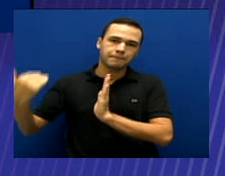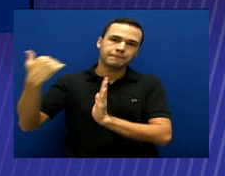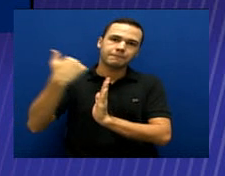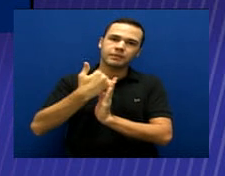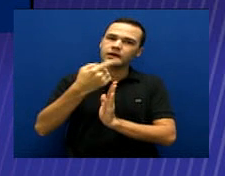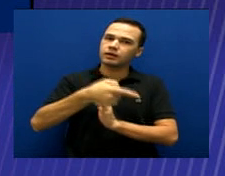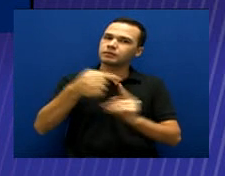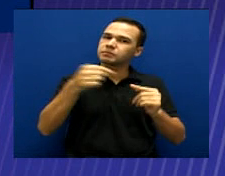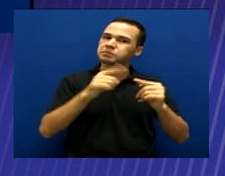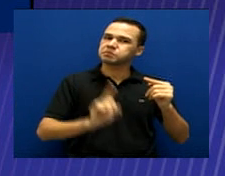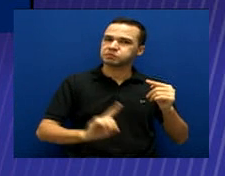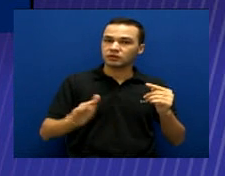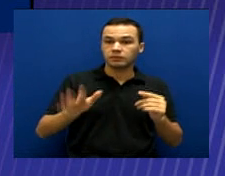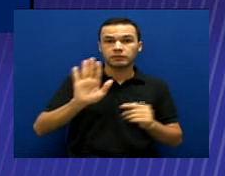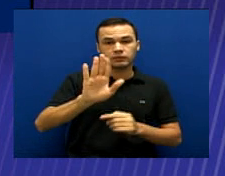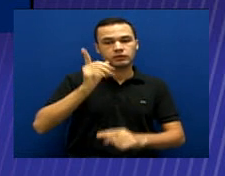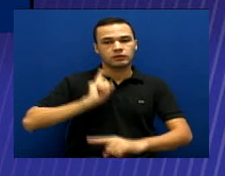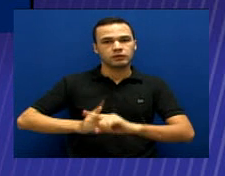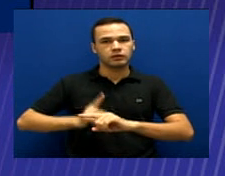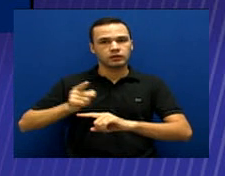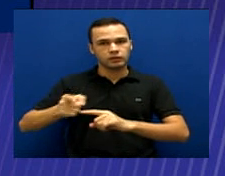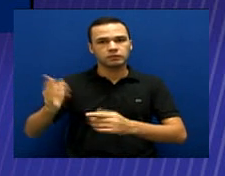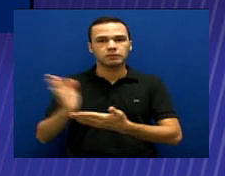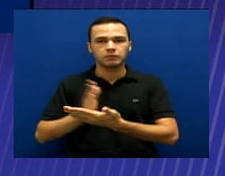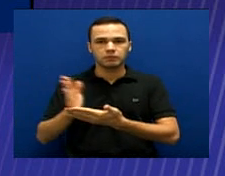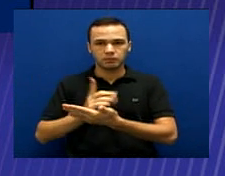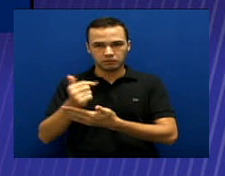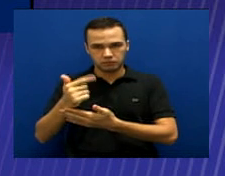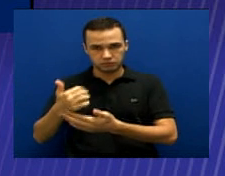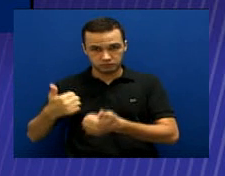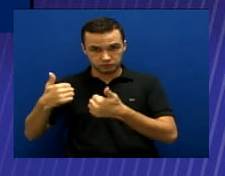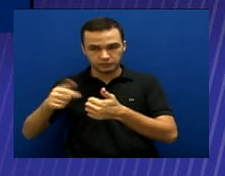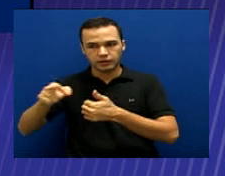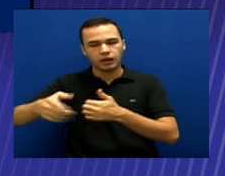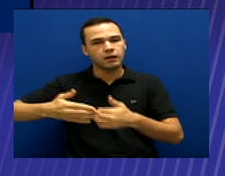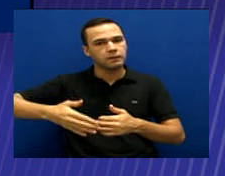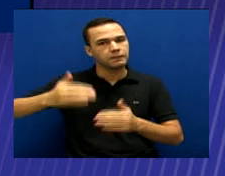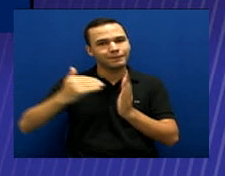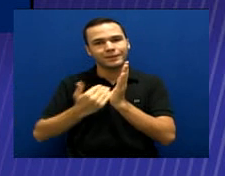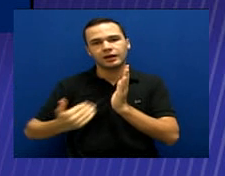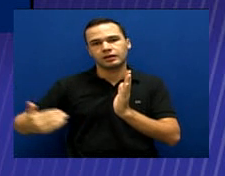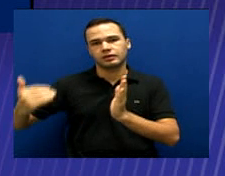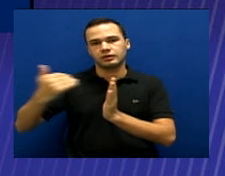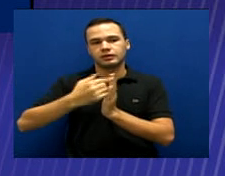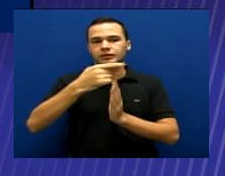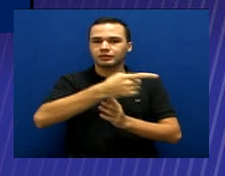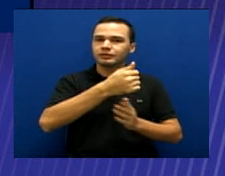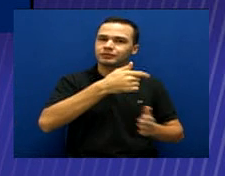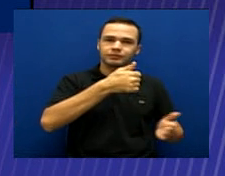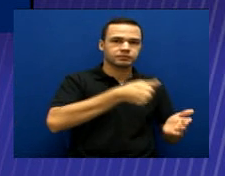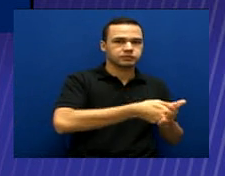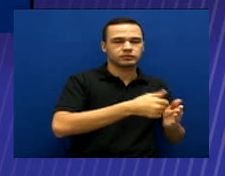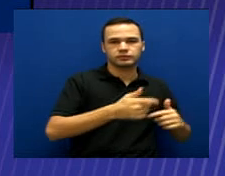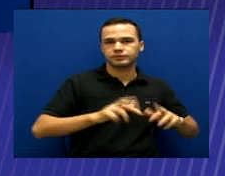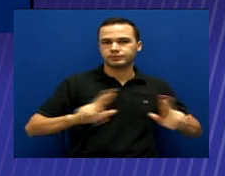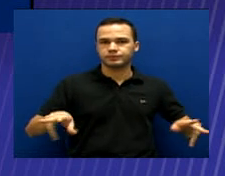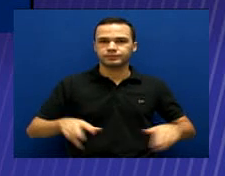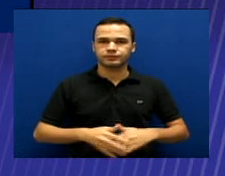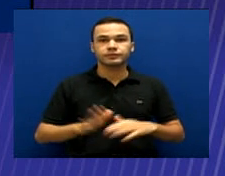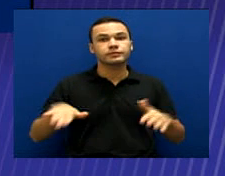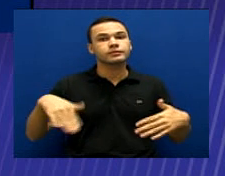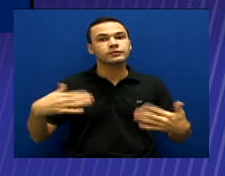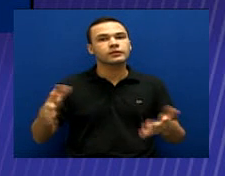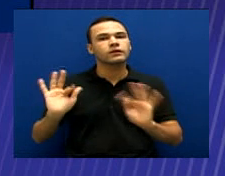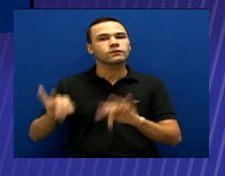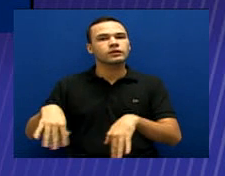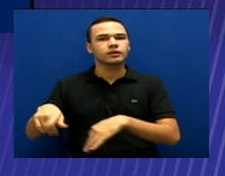não é o resultado primário positivo indica que as receitas não financeiras foram maiores que as despesas não financeiras e o resultado